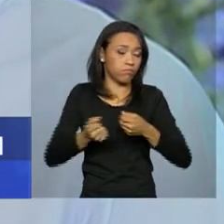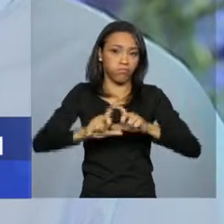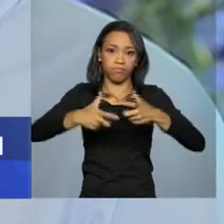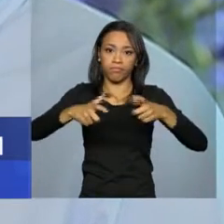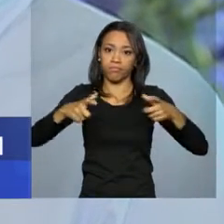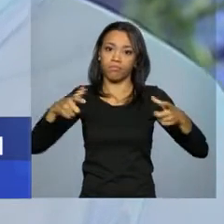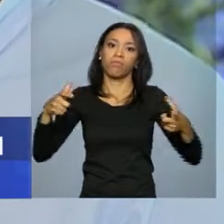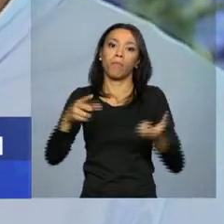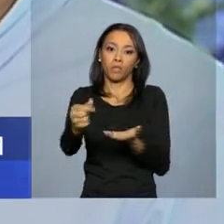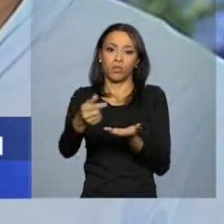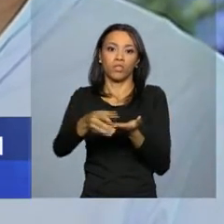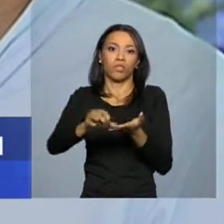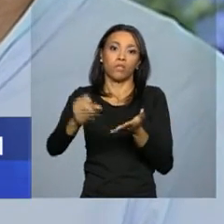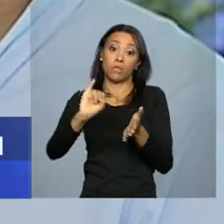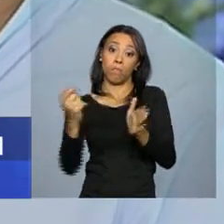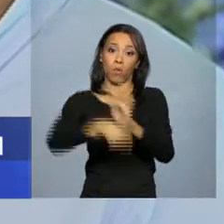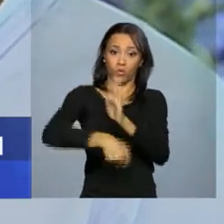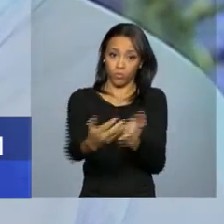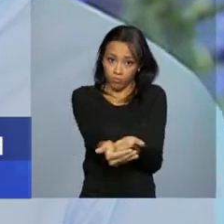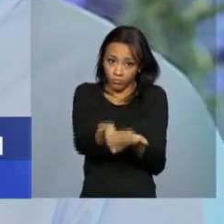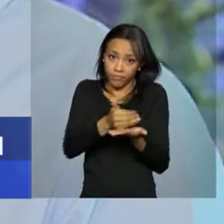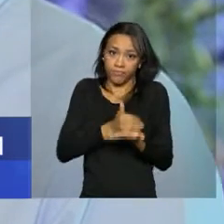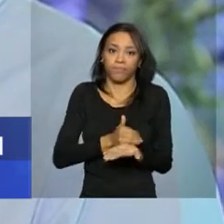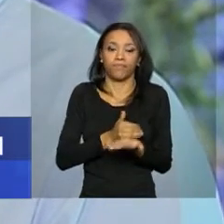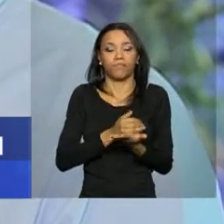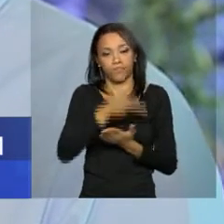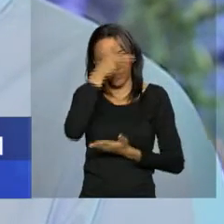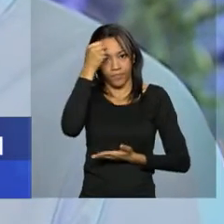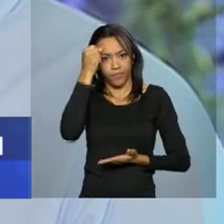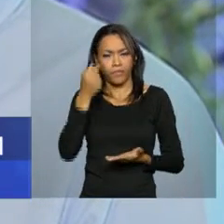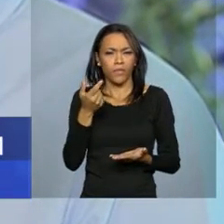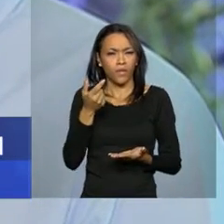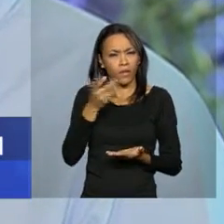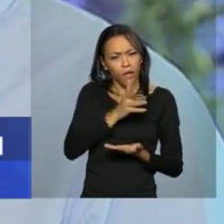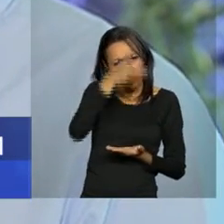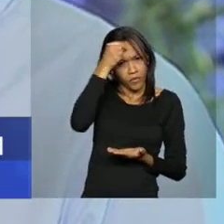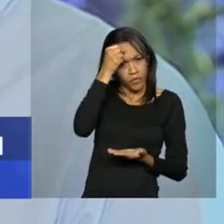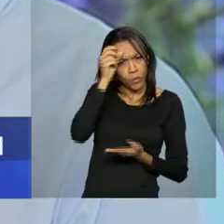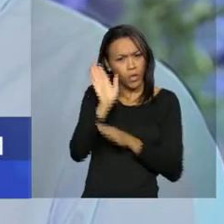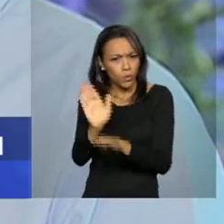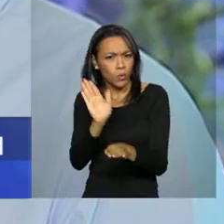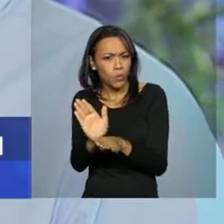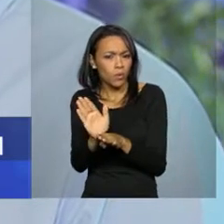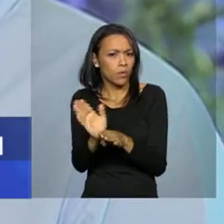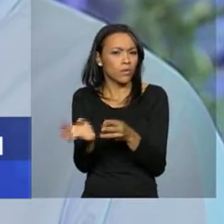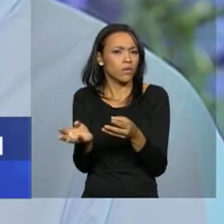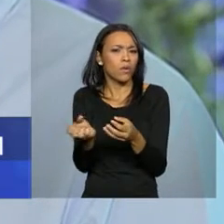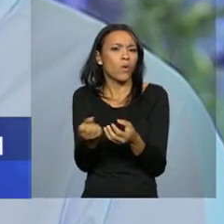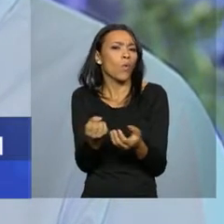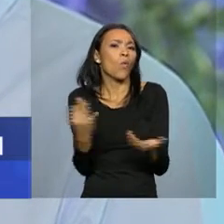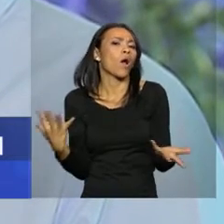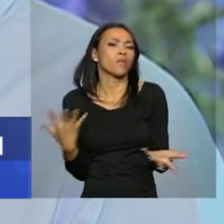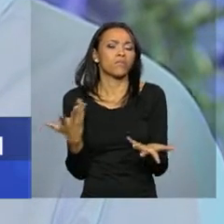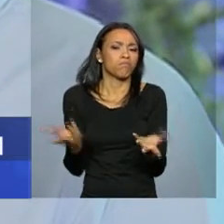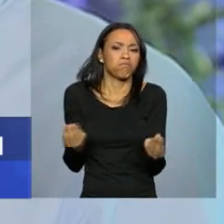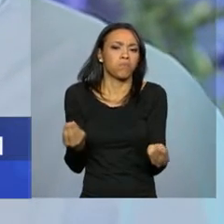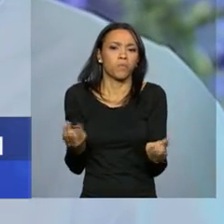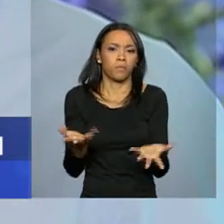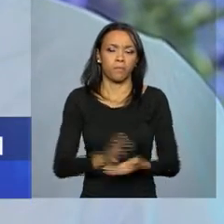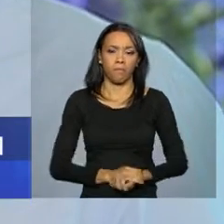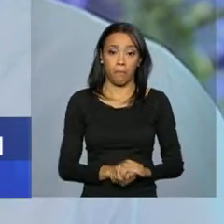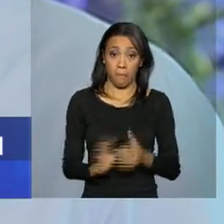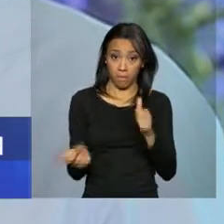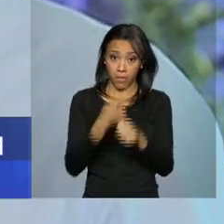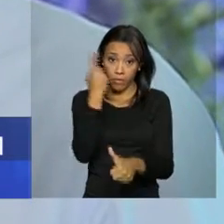arrecadação houve o município também investiu houve contrapartida da prefeitura quais quais foram os investimentos o